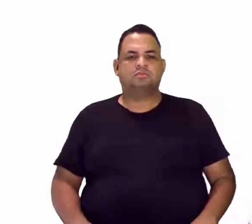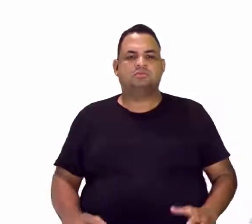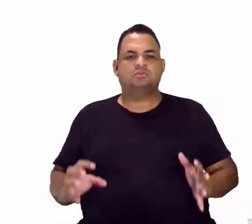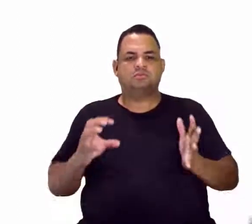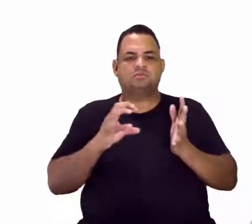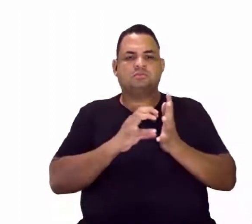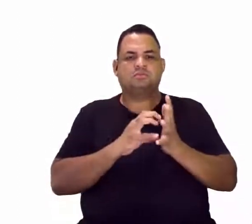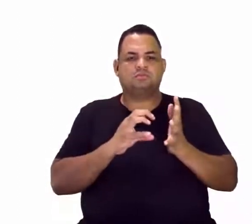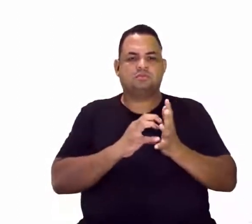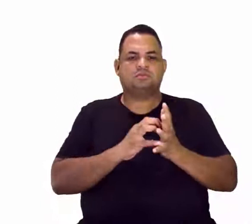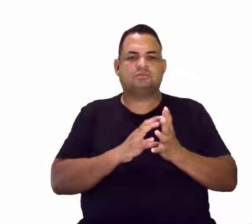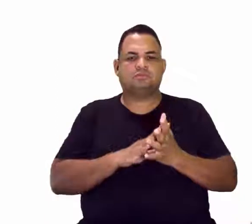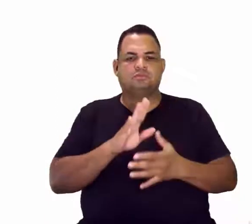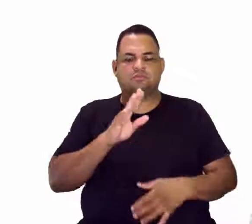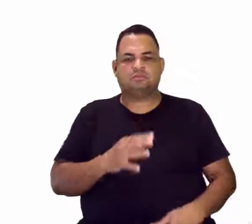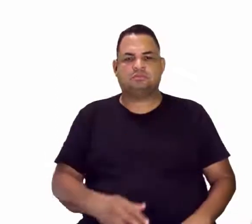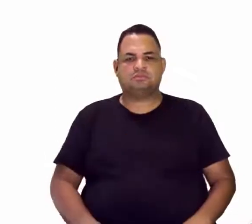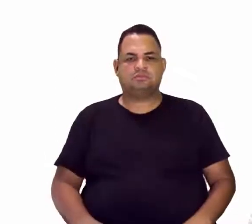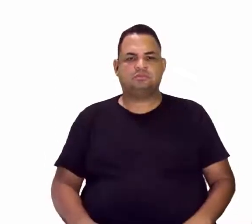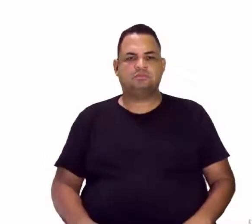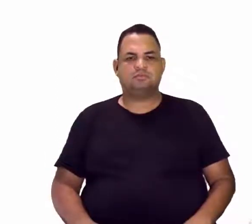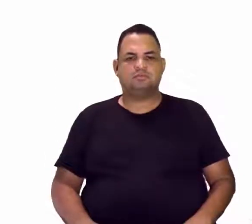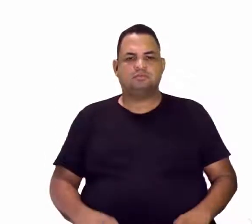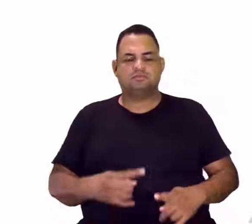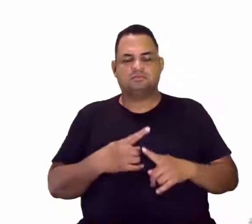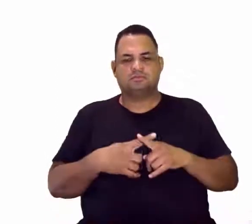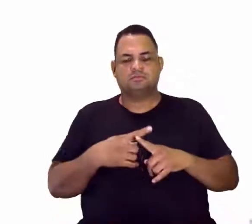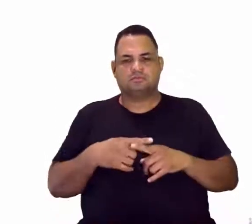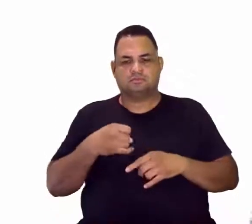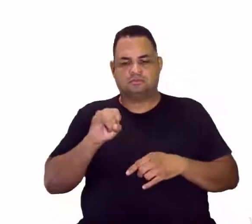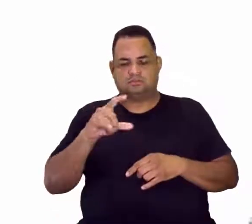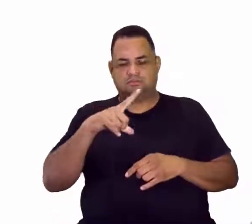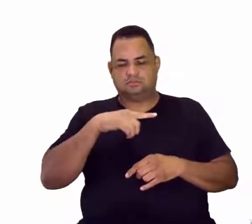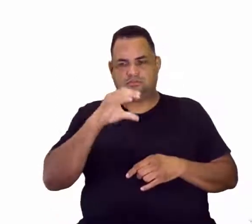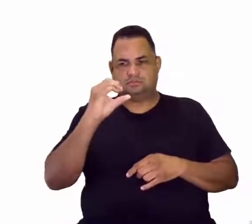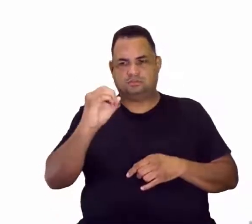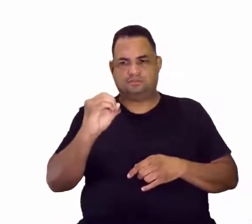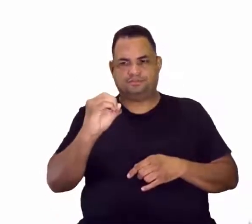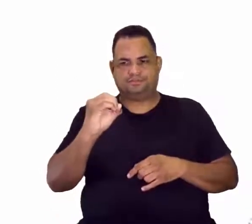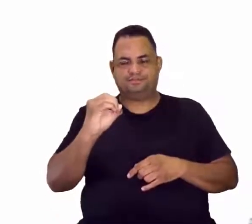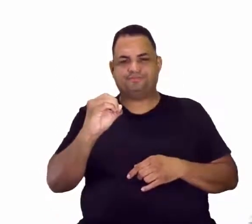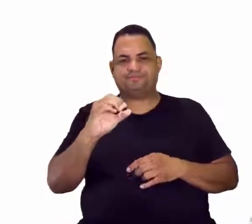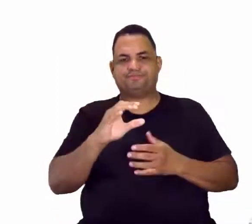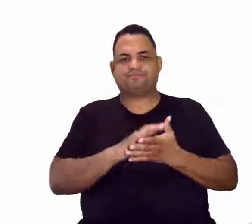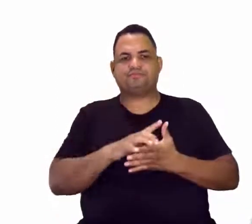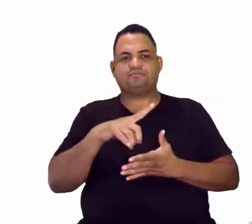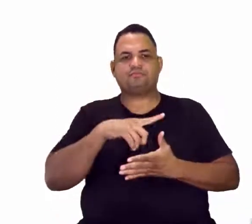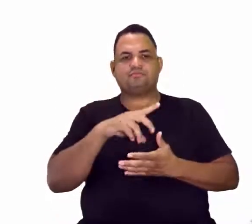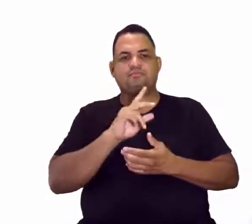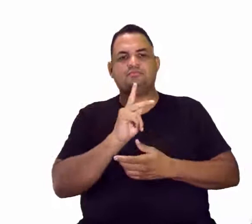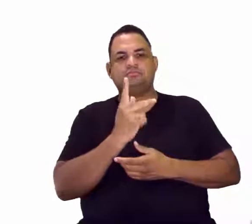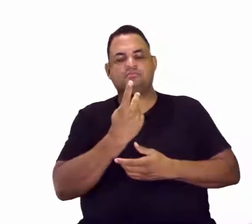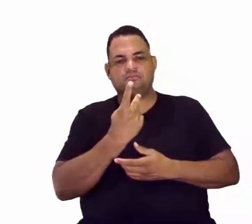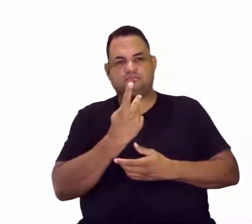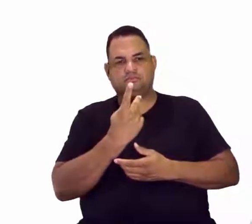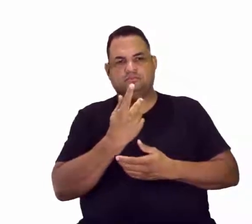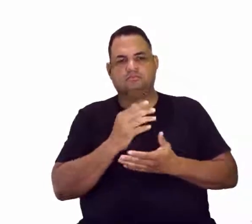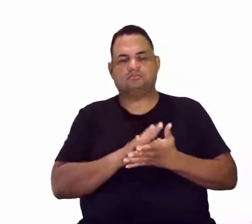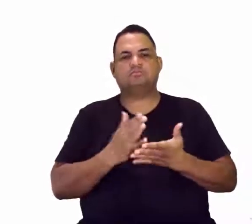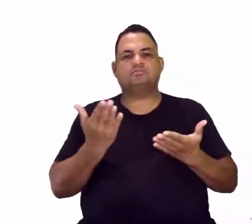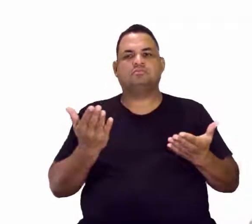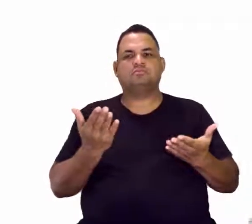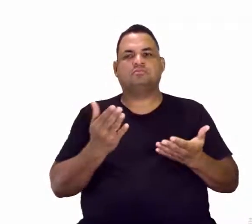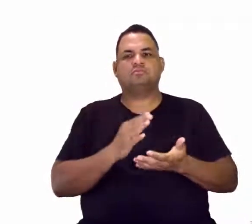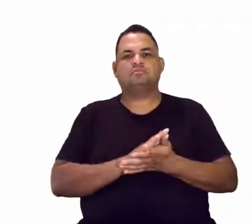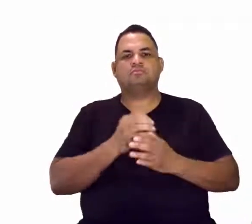central. Por que átomo central? Porque se a gente tem oxigênio, nós vamos ter o hidrogênio, né, que é